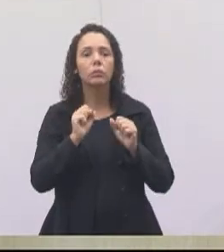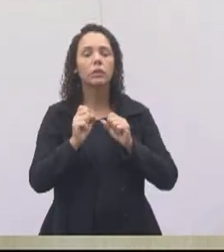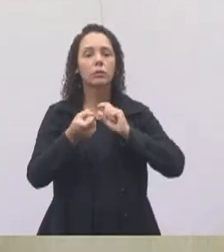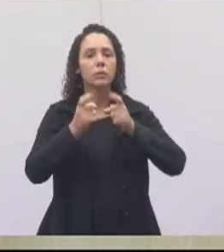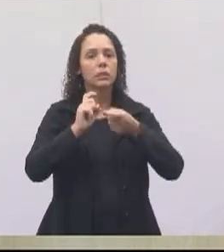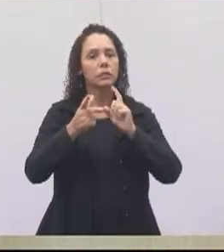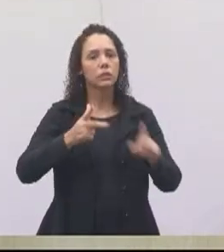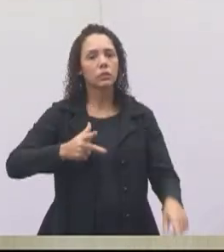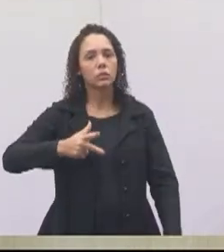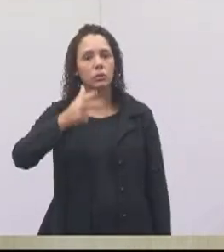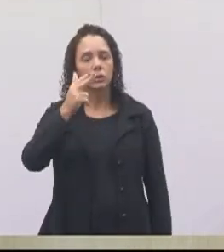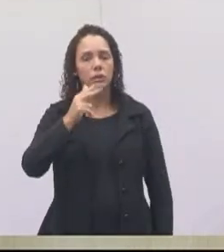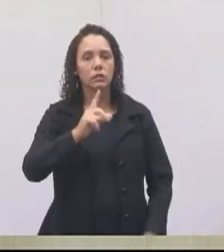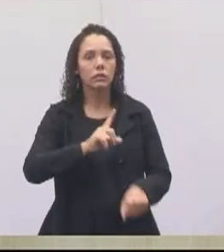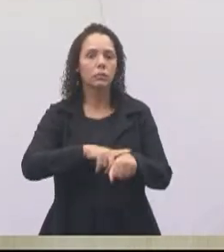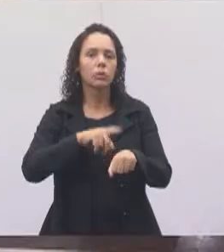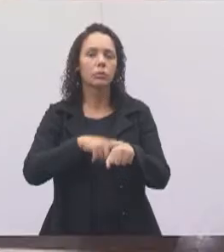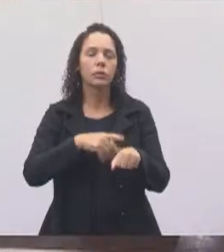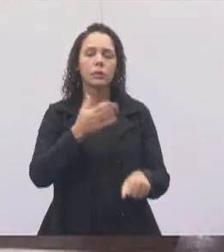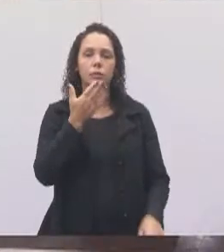sessão para o nosso horário de almoço.